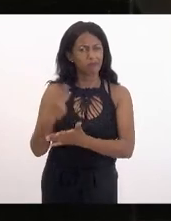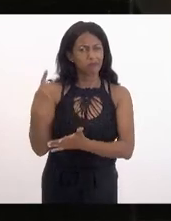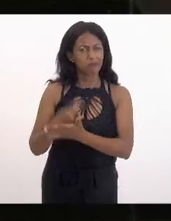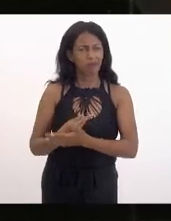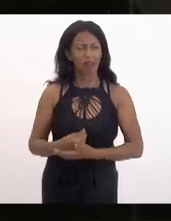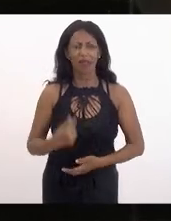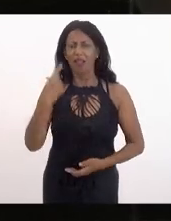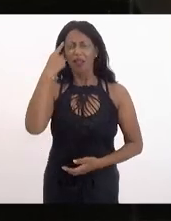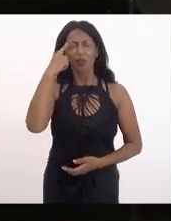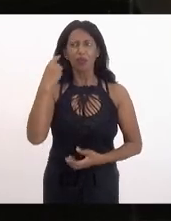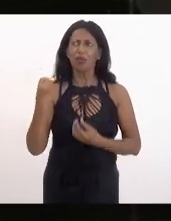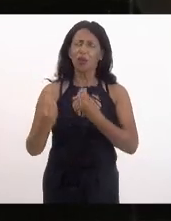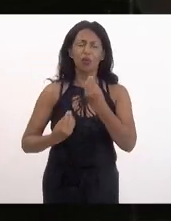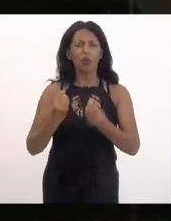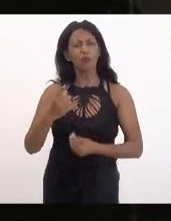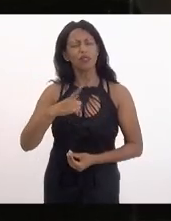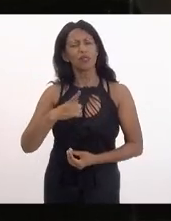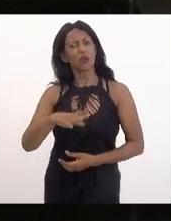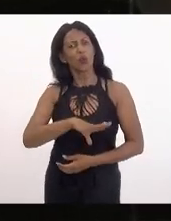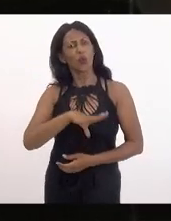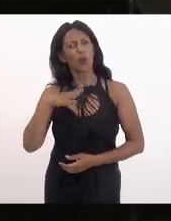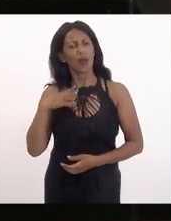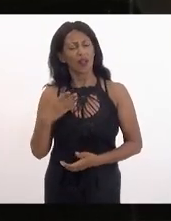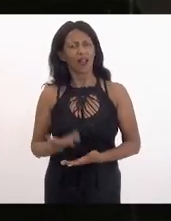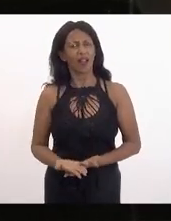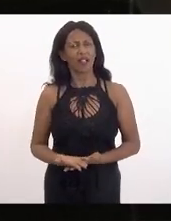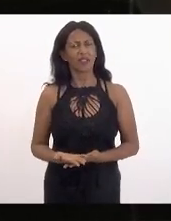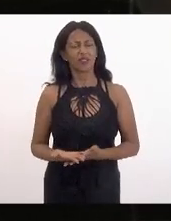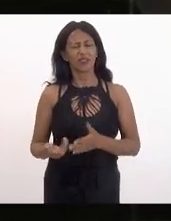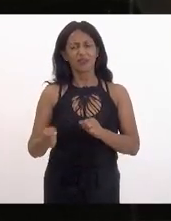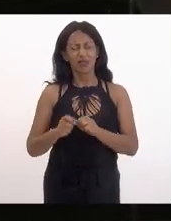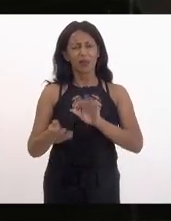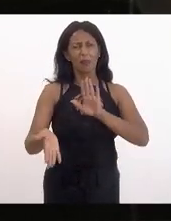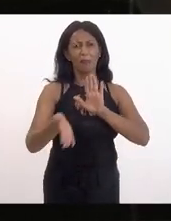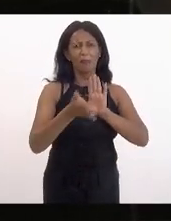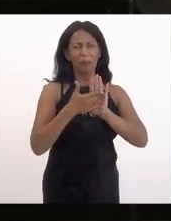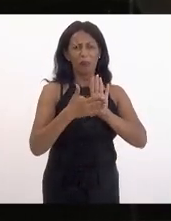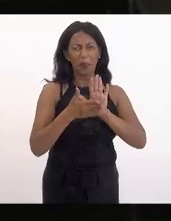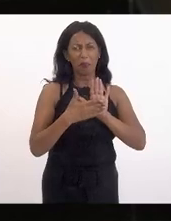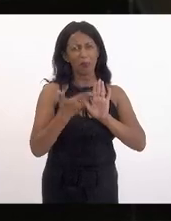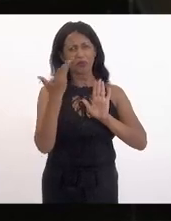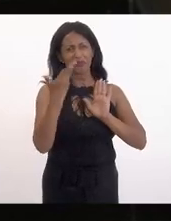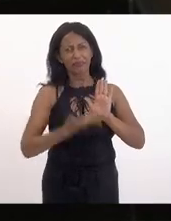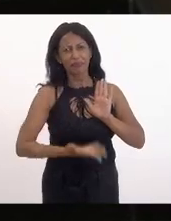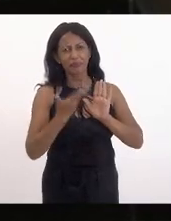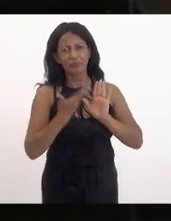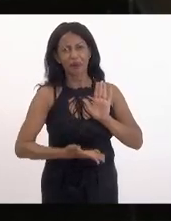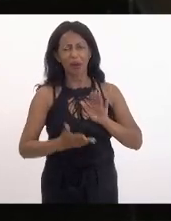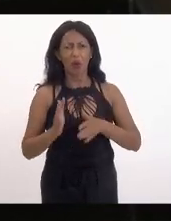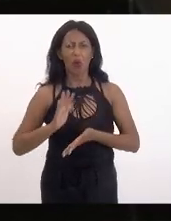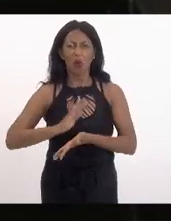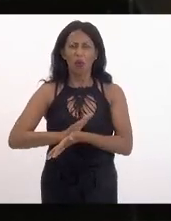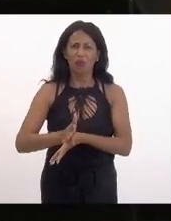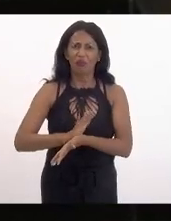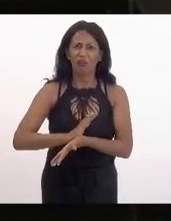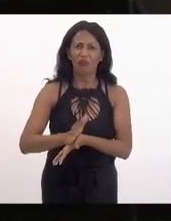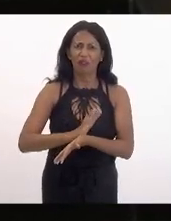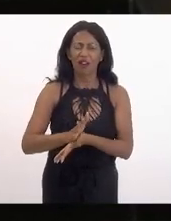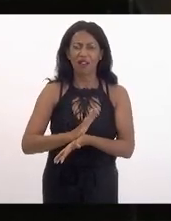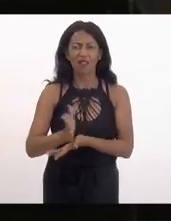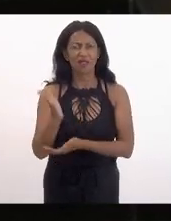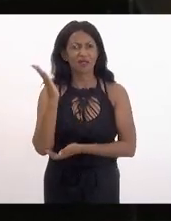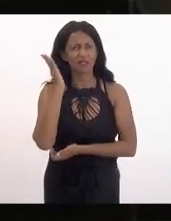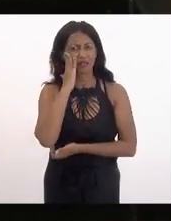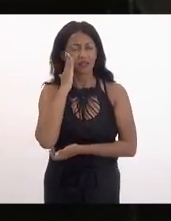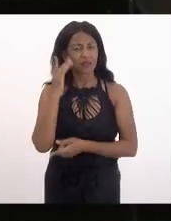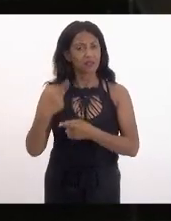eu não sei como se tem coragem de fazer uma proposta indecente covarde sabe